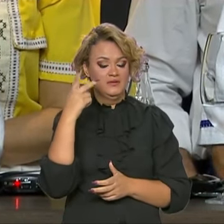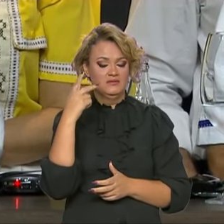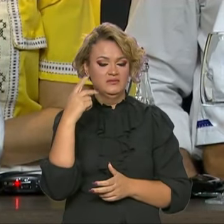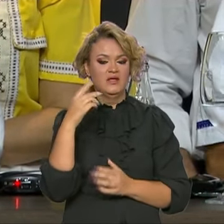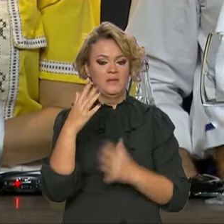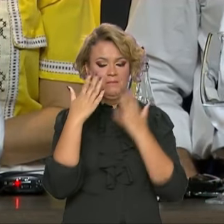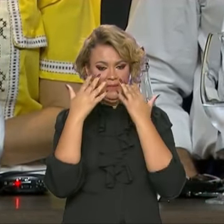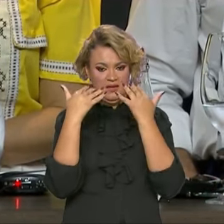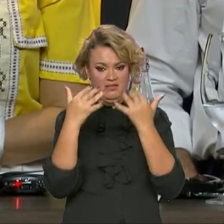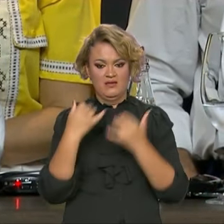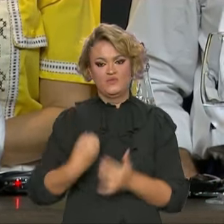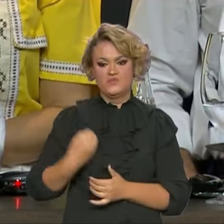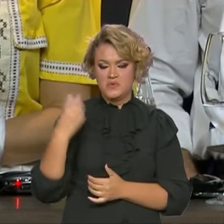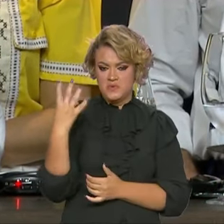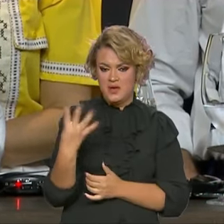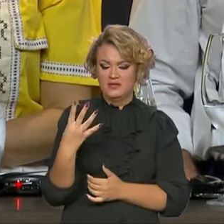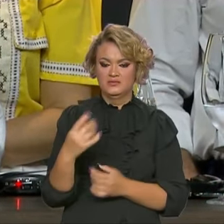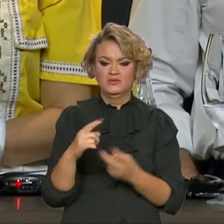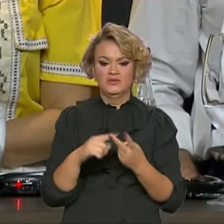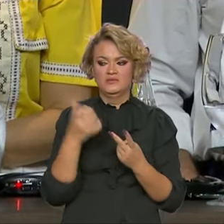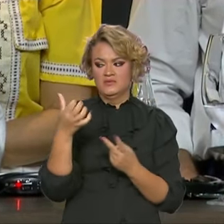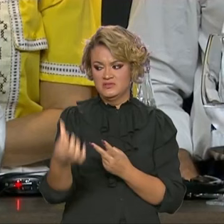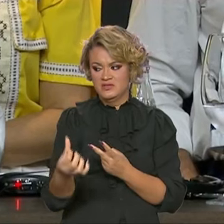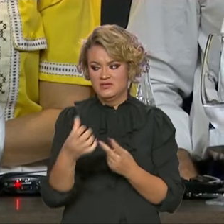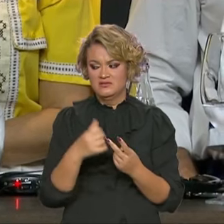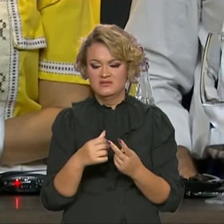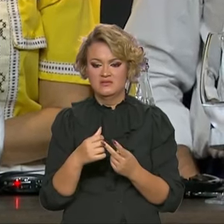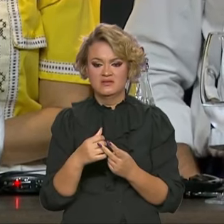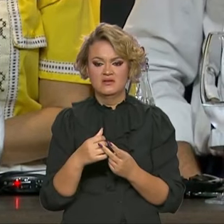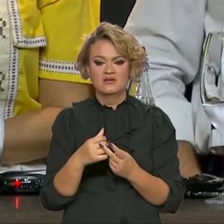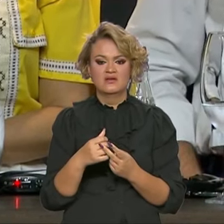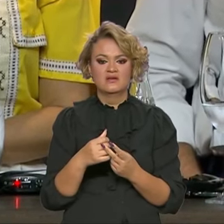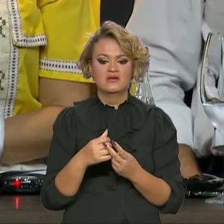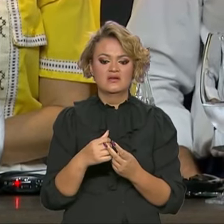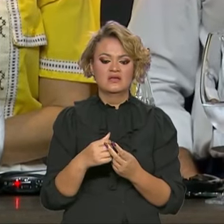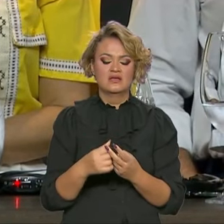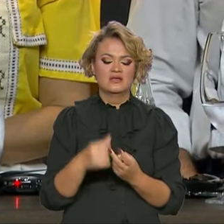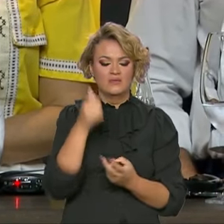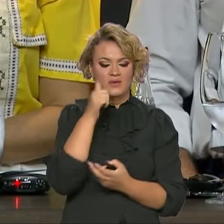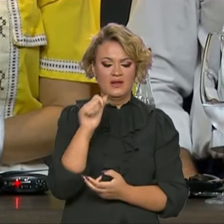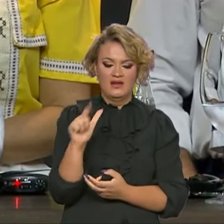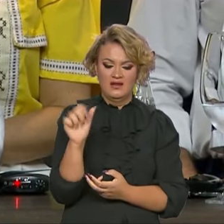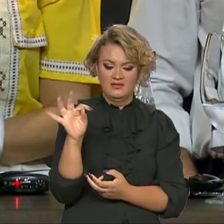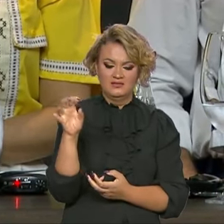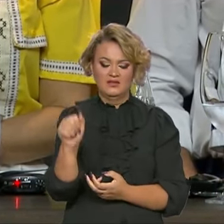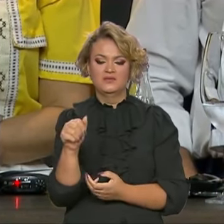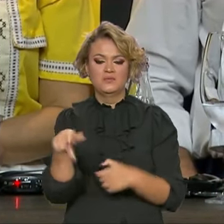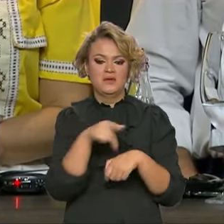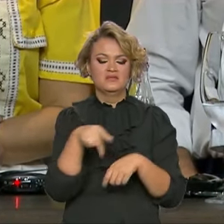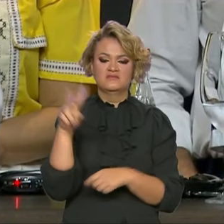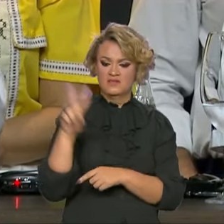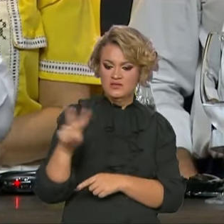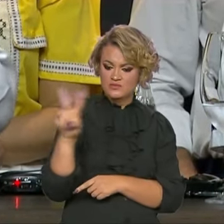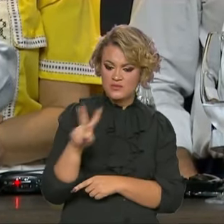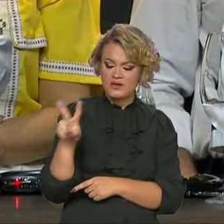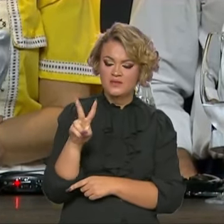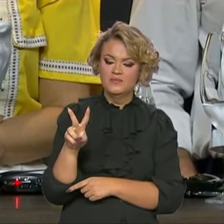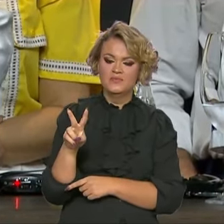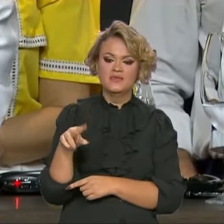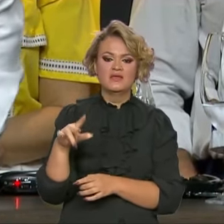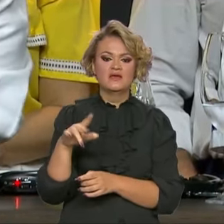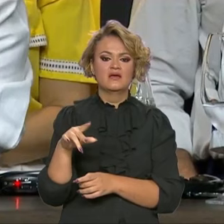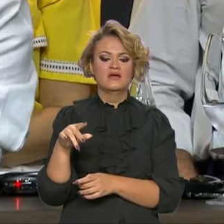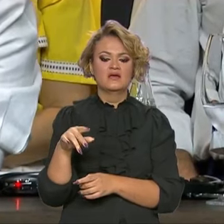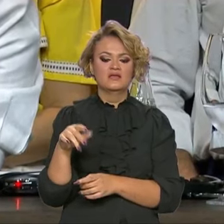A plenária 4, 6, Sli Mata Ladaeda, Venezuela, Amazonas